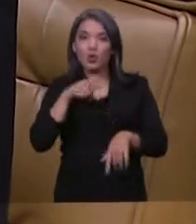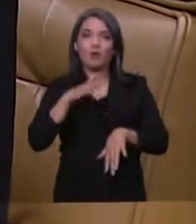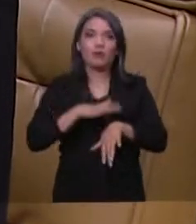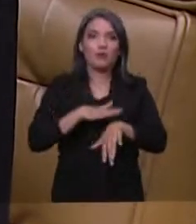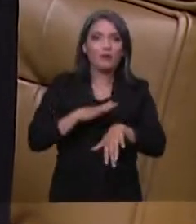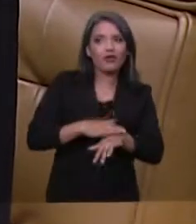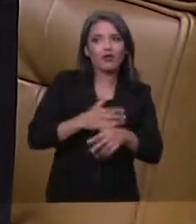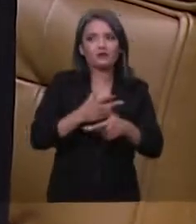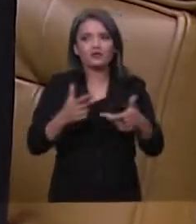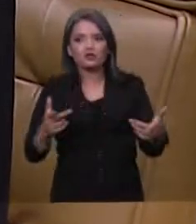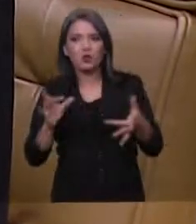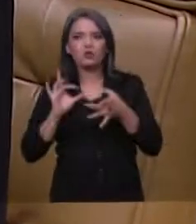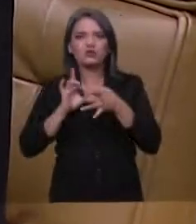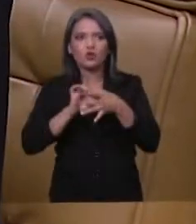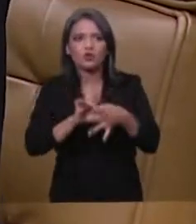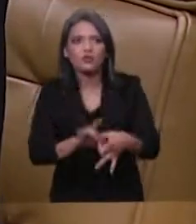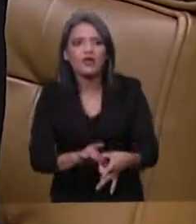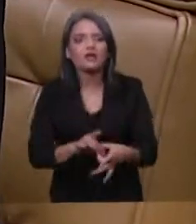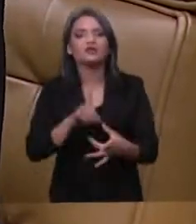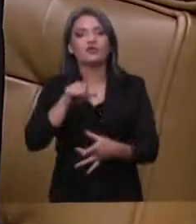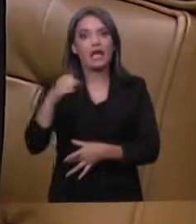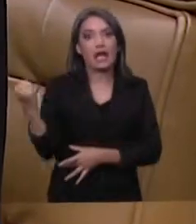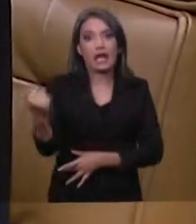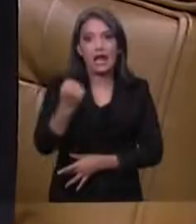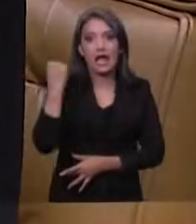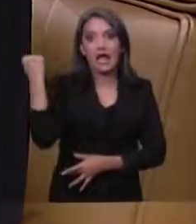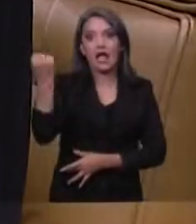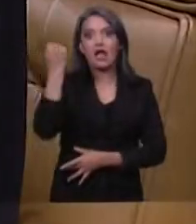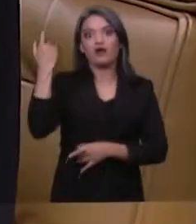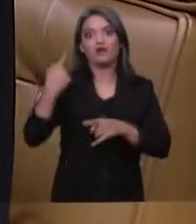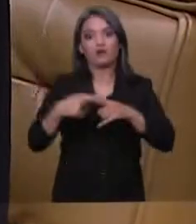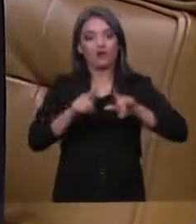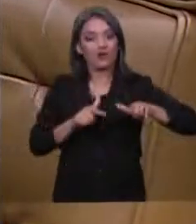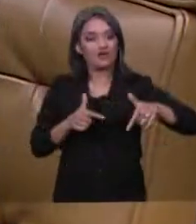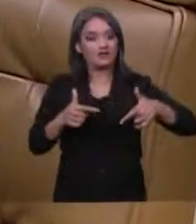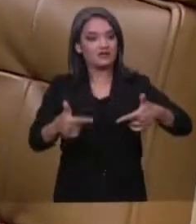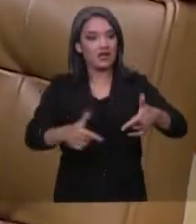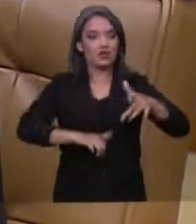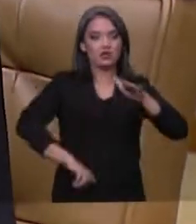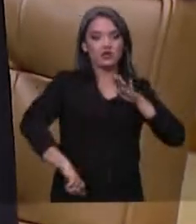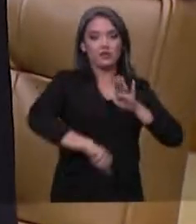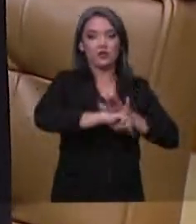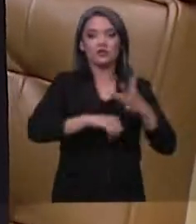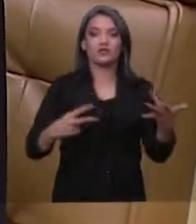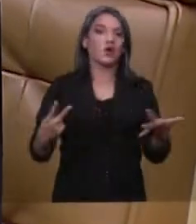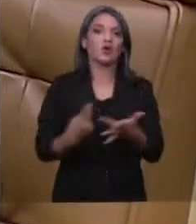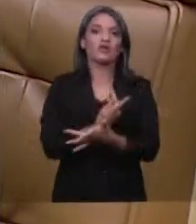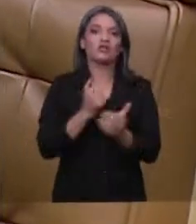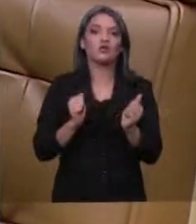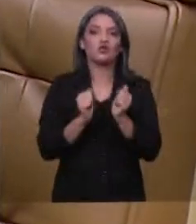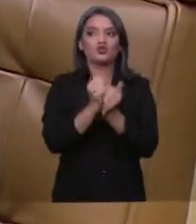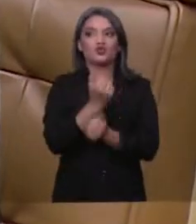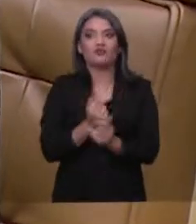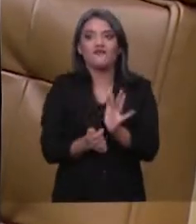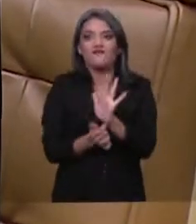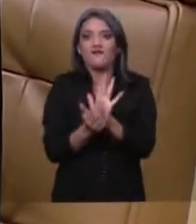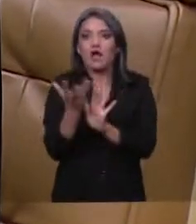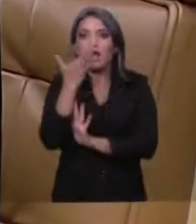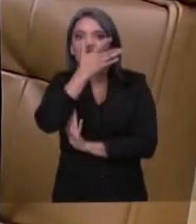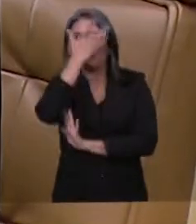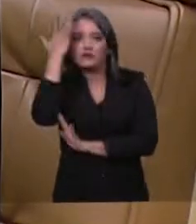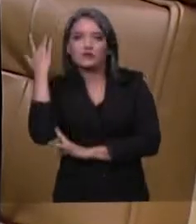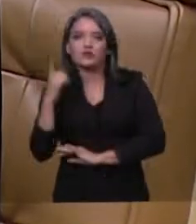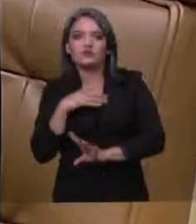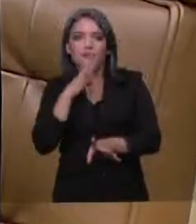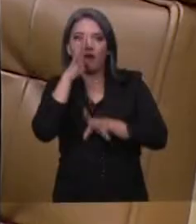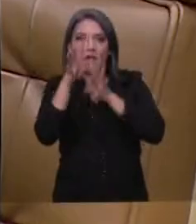vez, mostram-se gravíssimas, pois os atos criminosos foram praticados em concurso de inúmeras pessoas por meio de